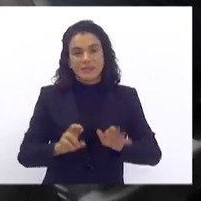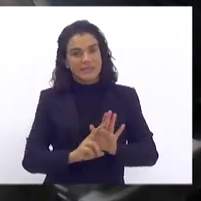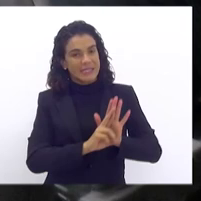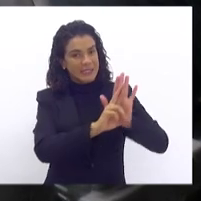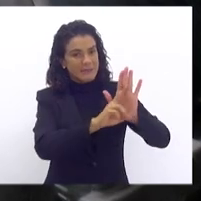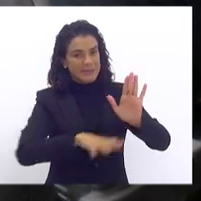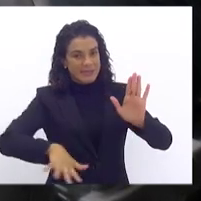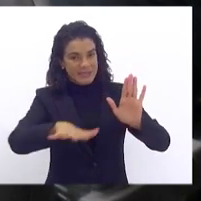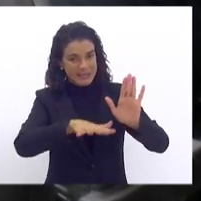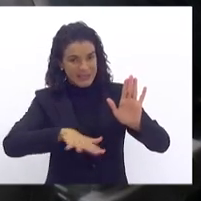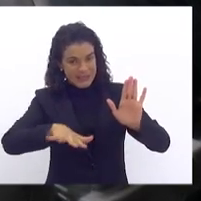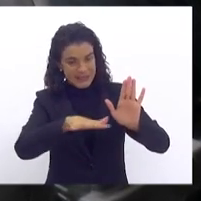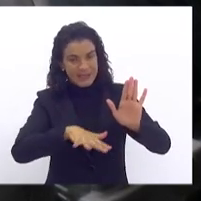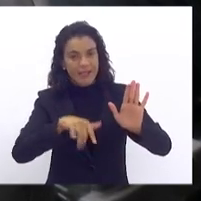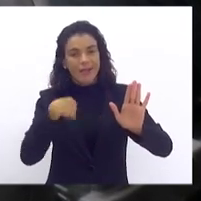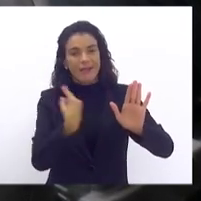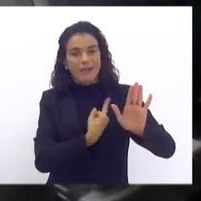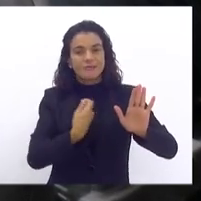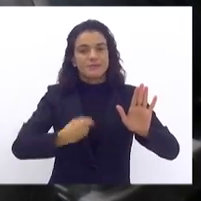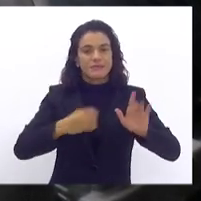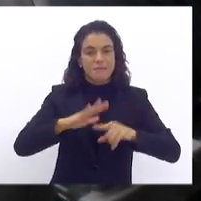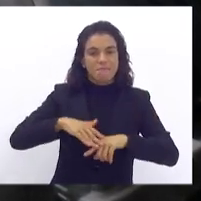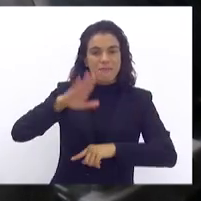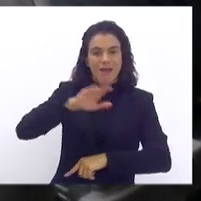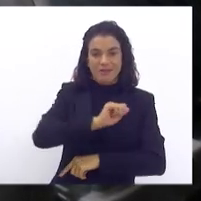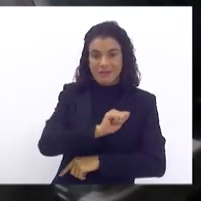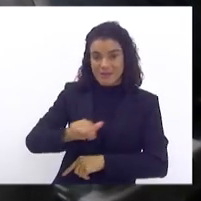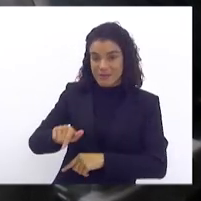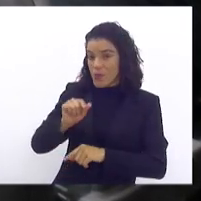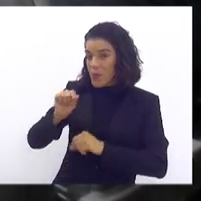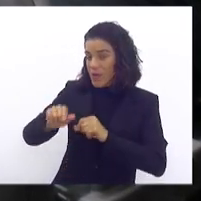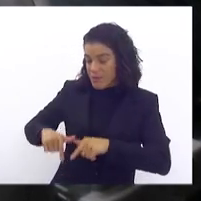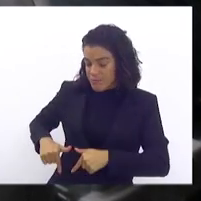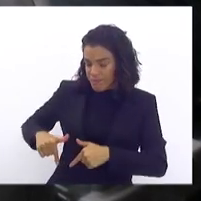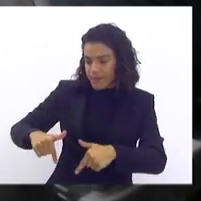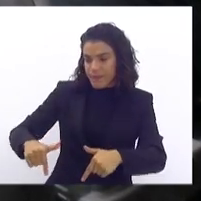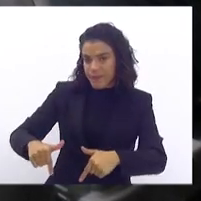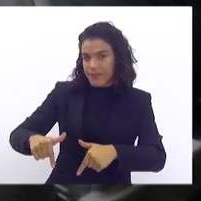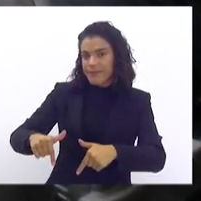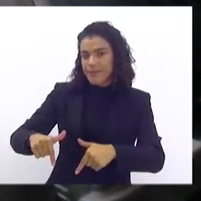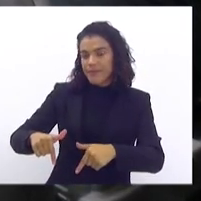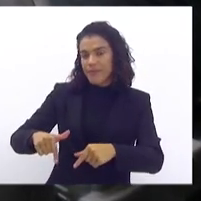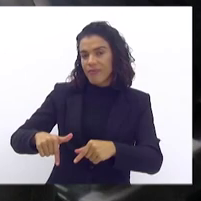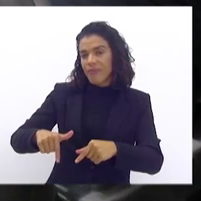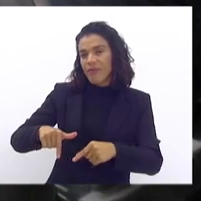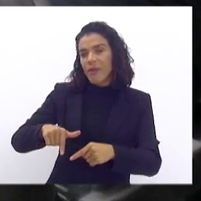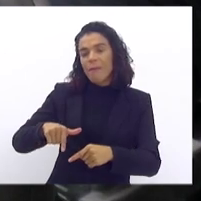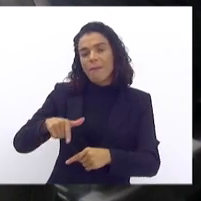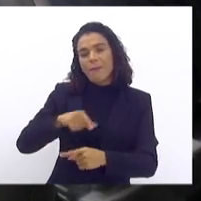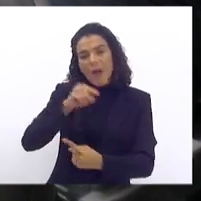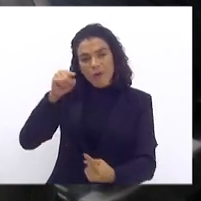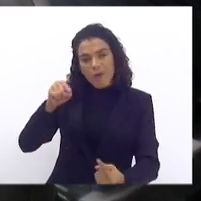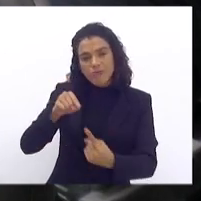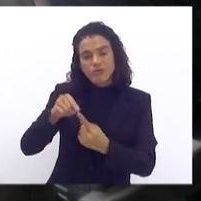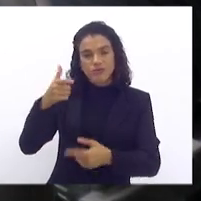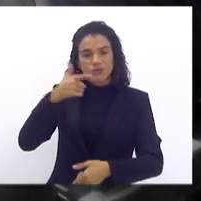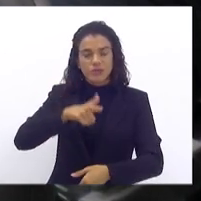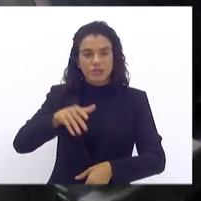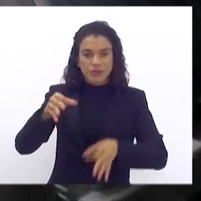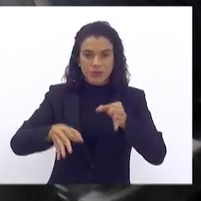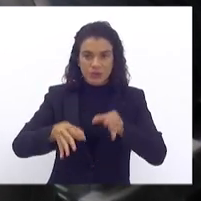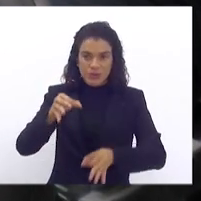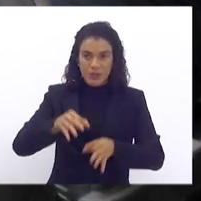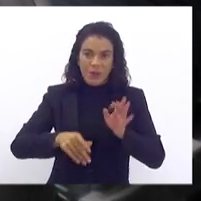espaços. E a gente precisa mais que isso, que efetivamente para ter justiça, que o protocolo